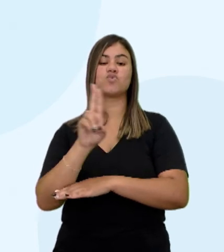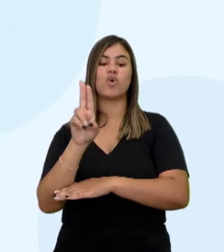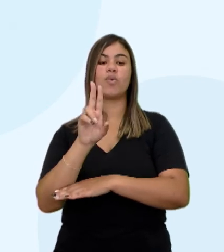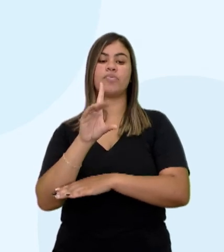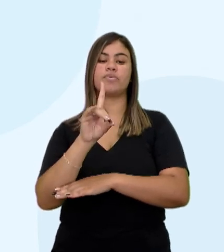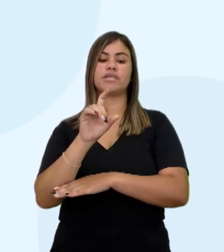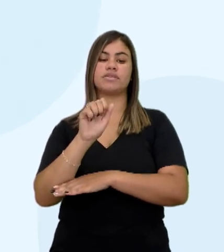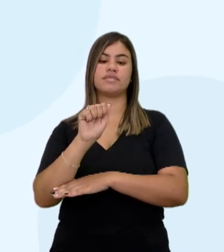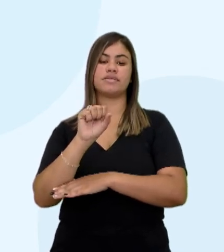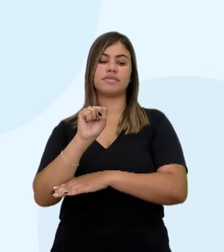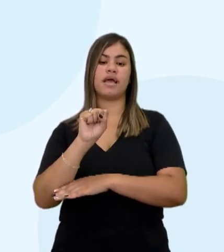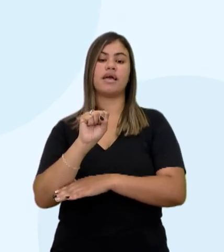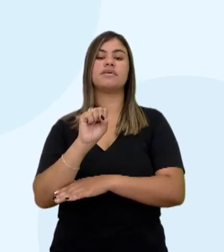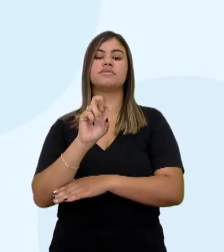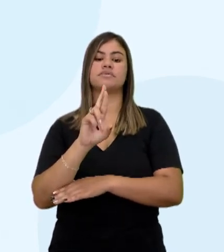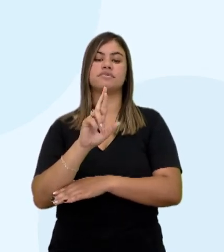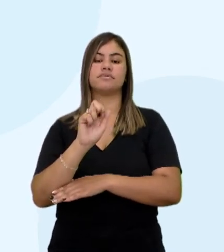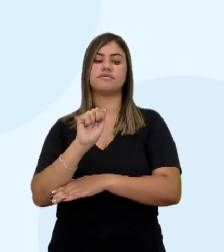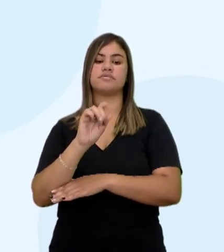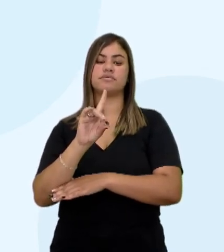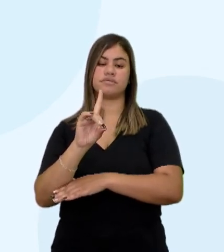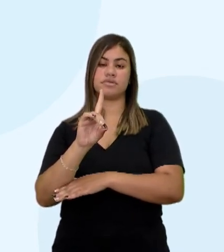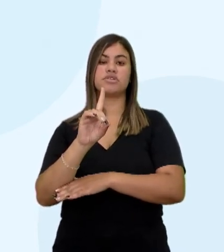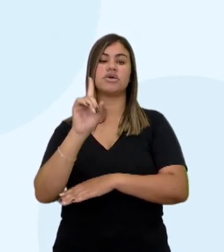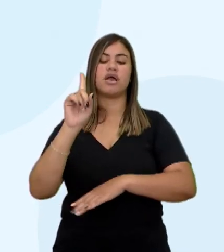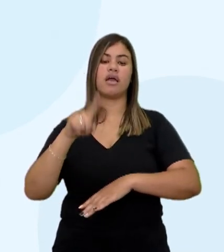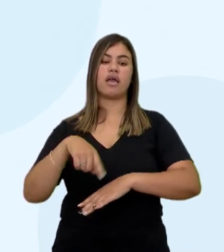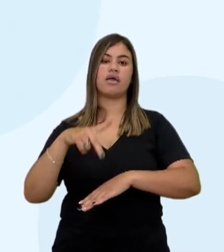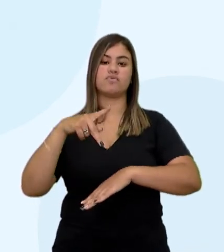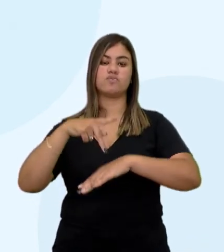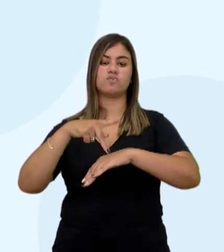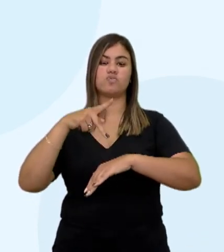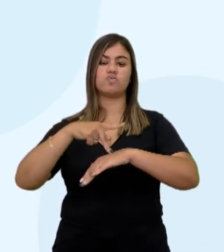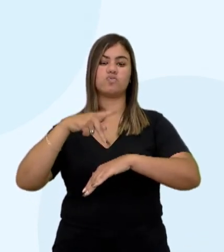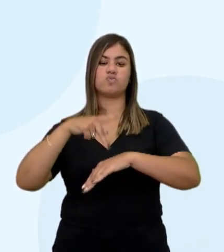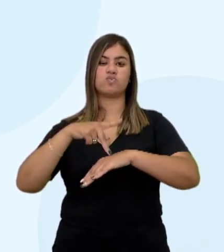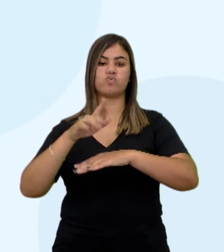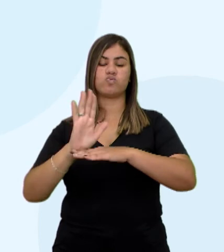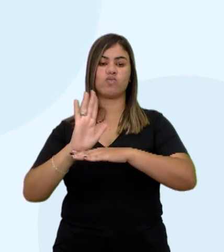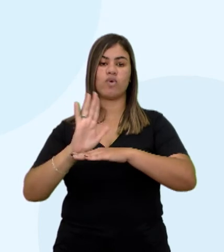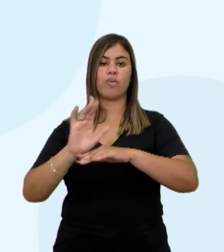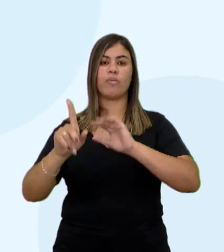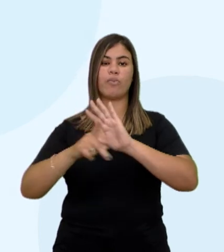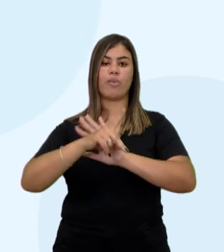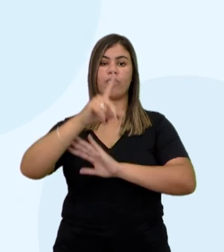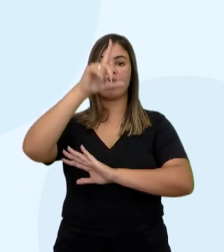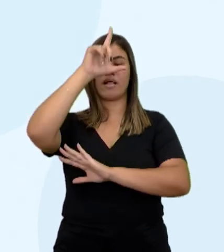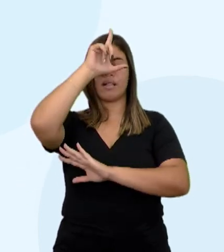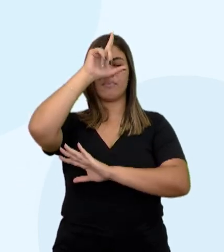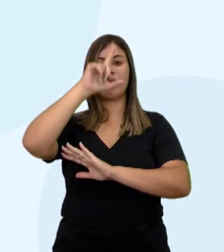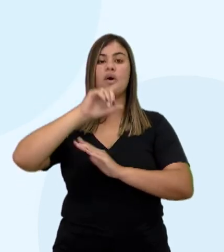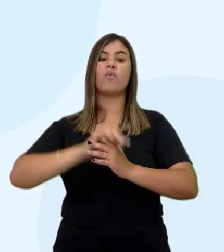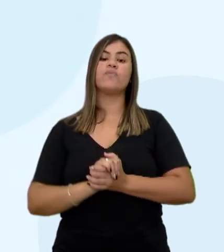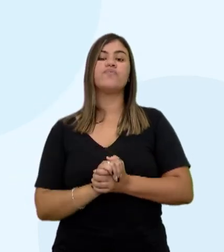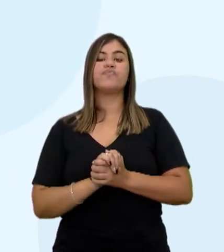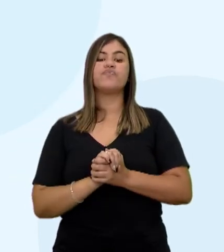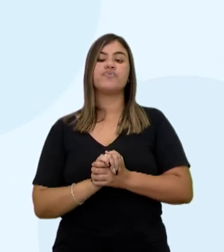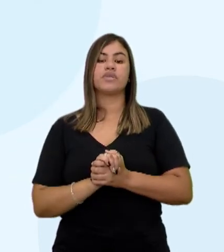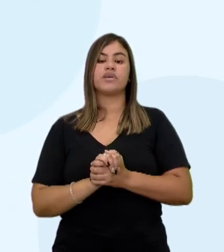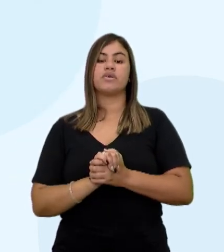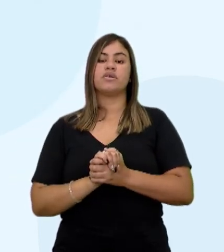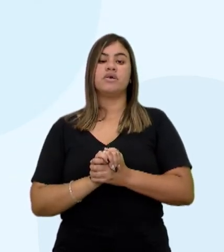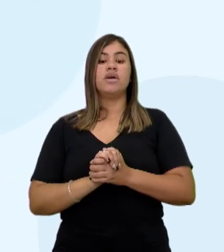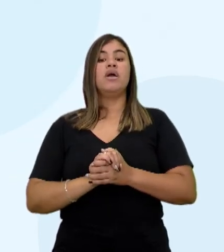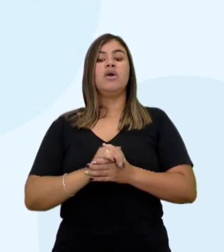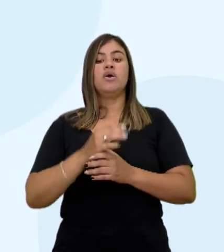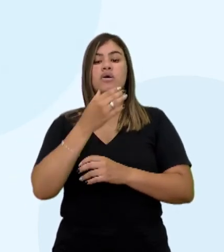Red, né? Quer dizer, aí a Rocha é um curta-metragem alemão, tem lá muito legal, dirigido aí por